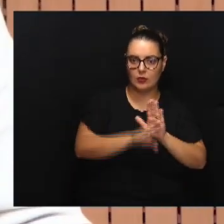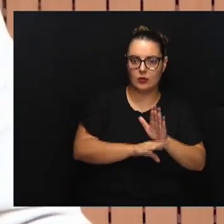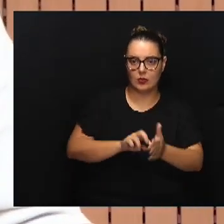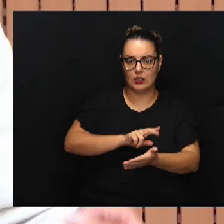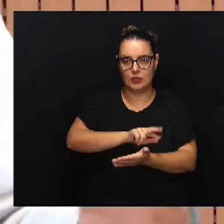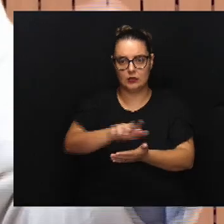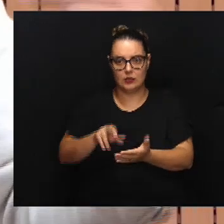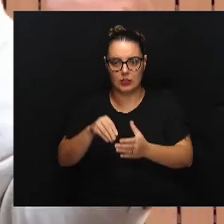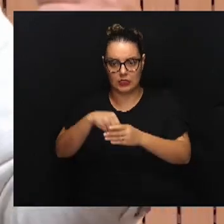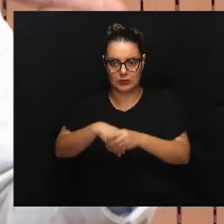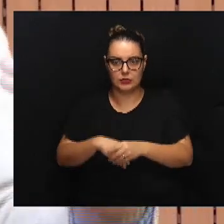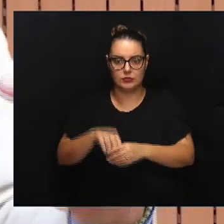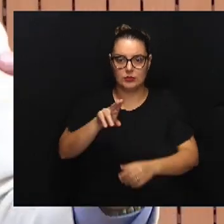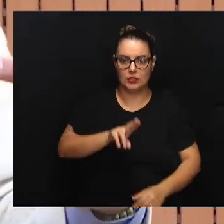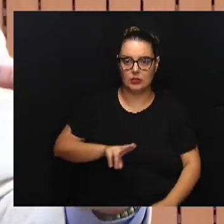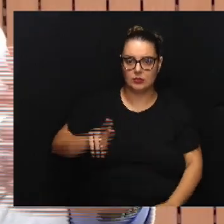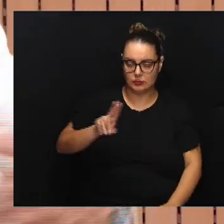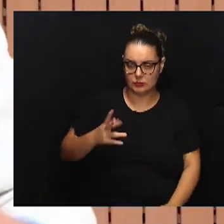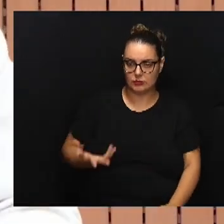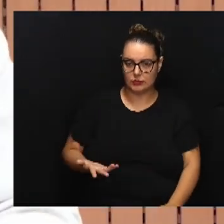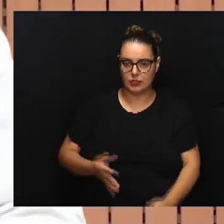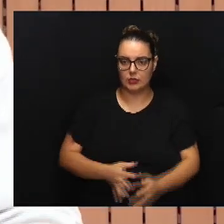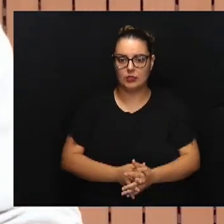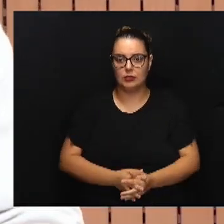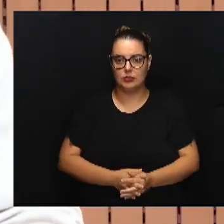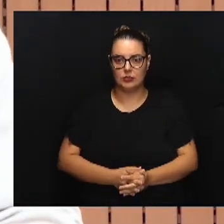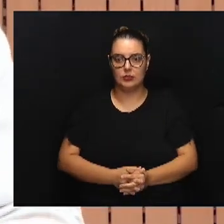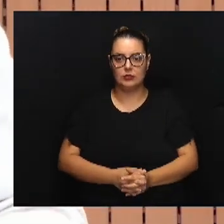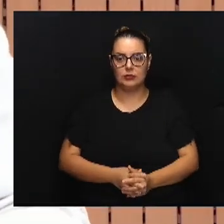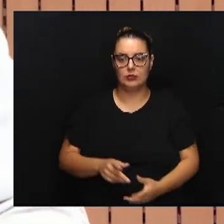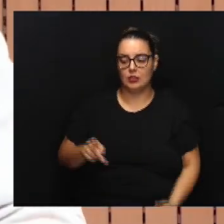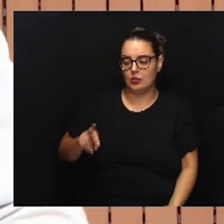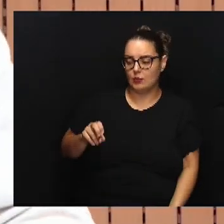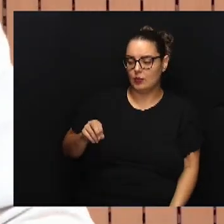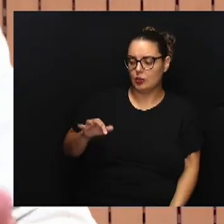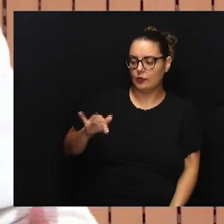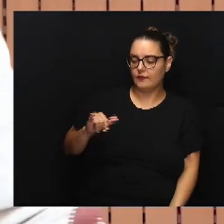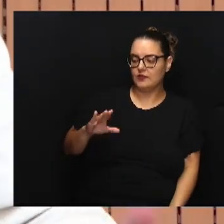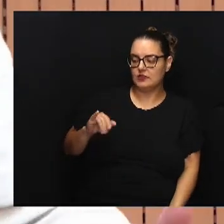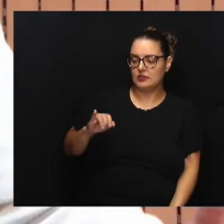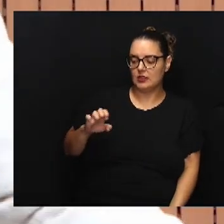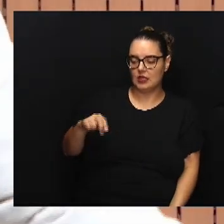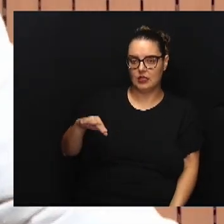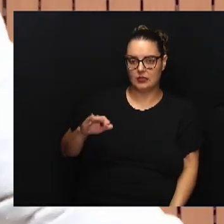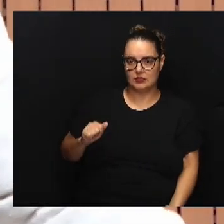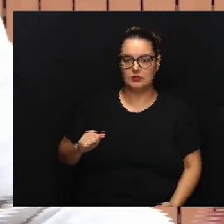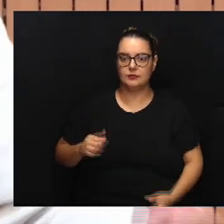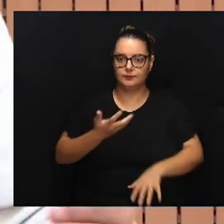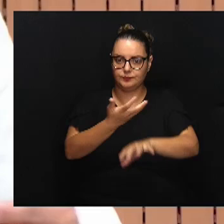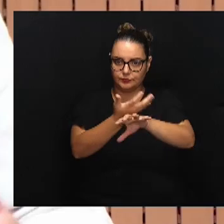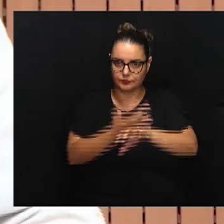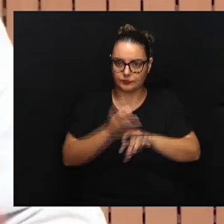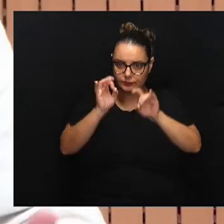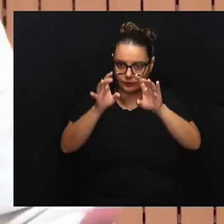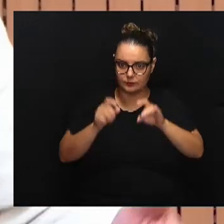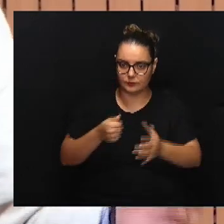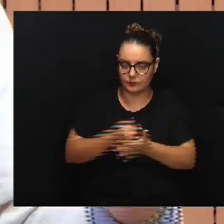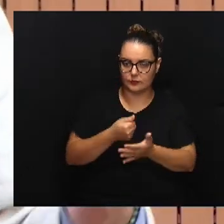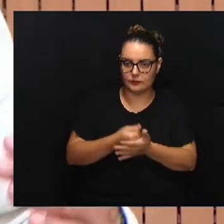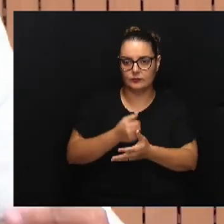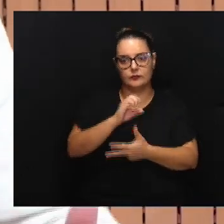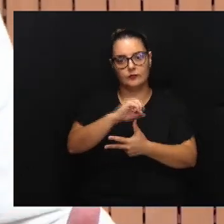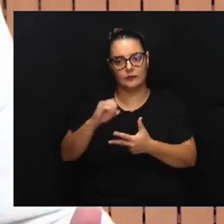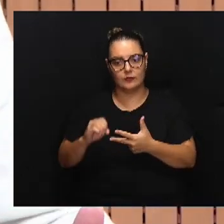na universidade. Além da proficiência nas disciplinas específicas que são cobradas pelo Enem,